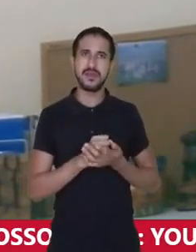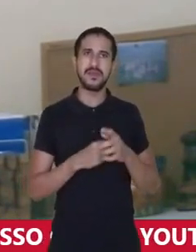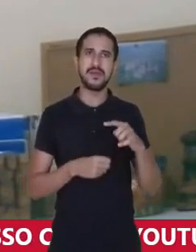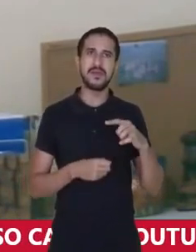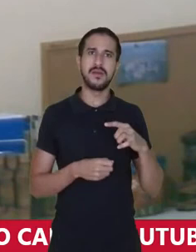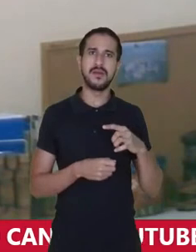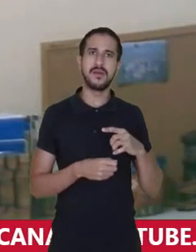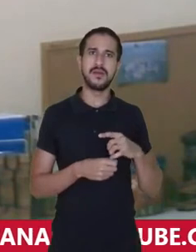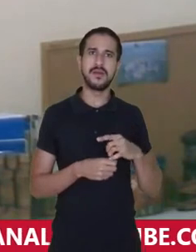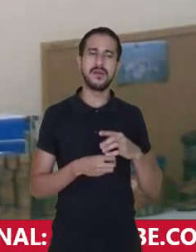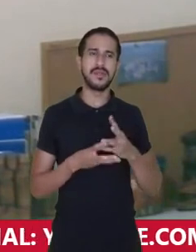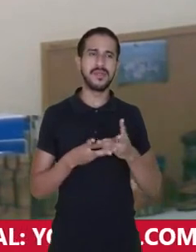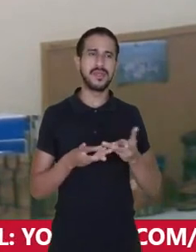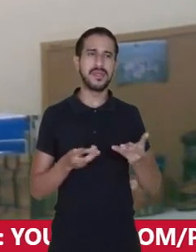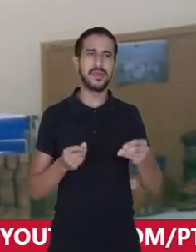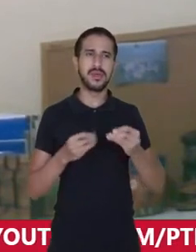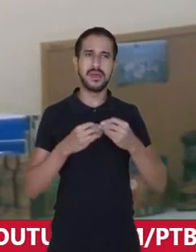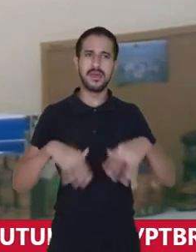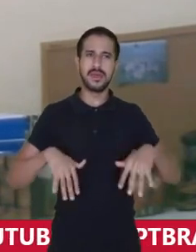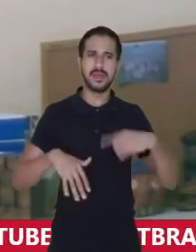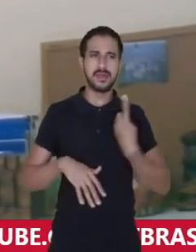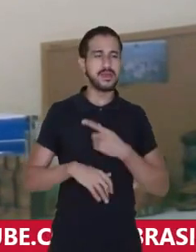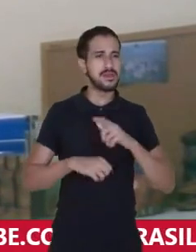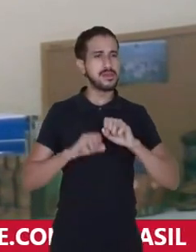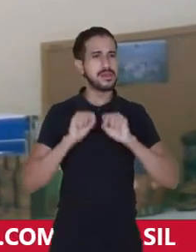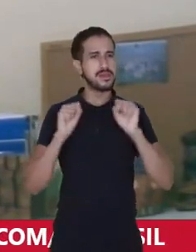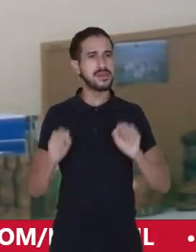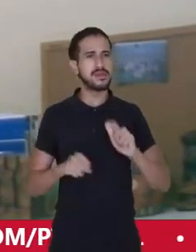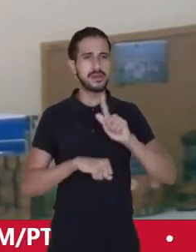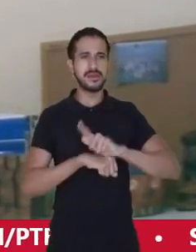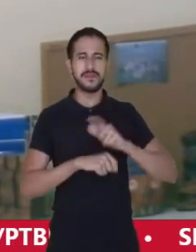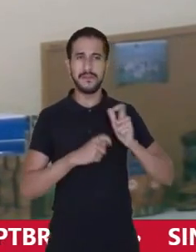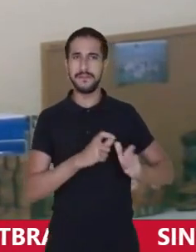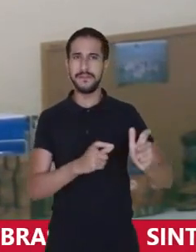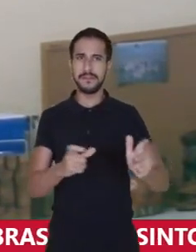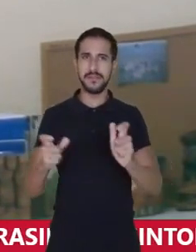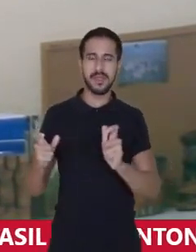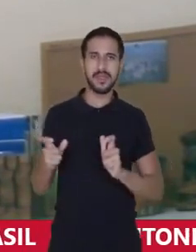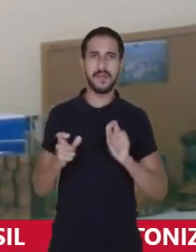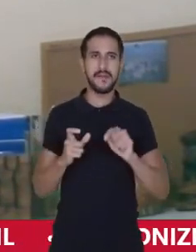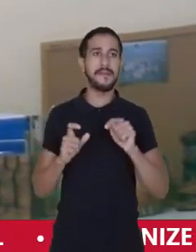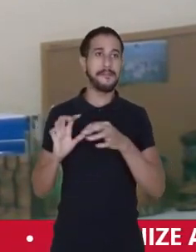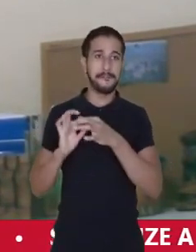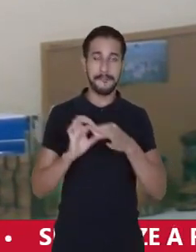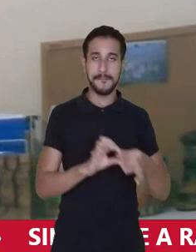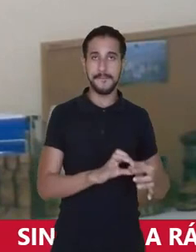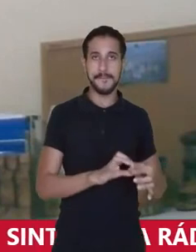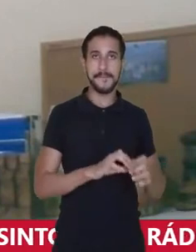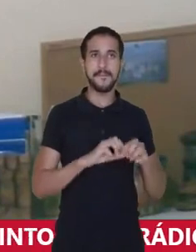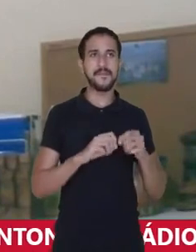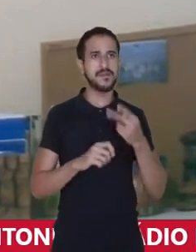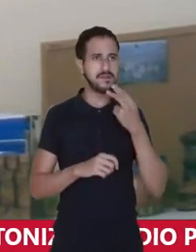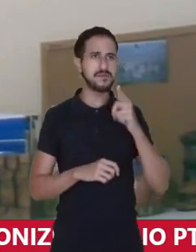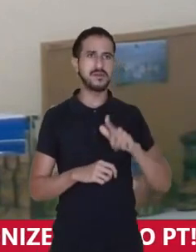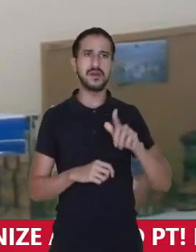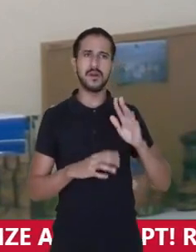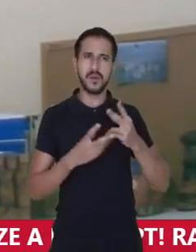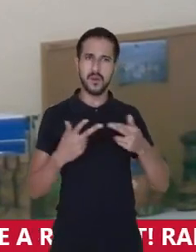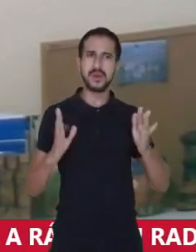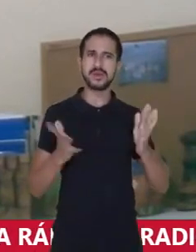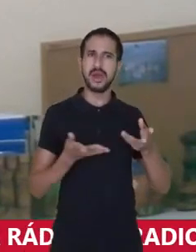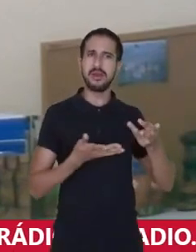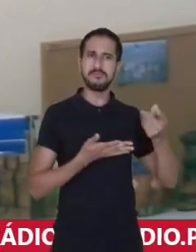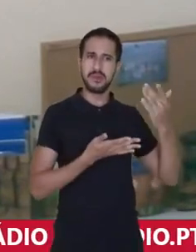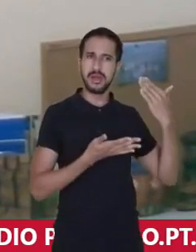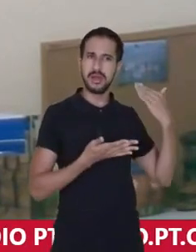temos é o esfacelamento dos nossos sistemas de gestão territorial nesse contexto, que repito, é algo que já vinha